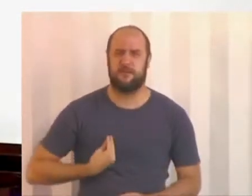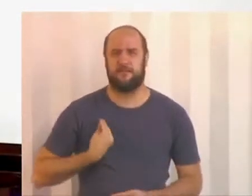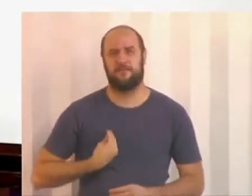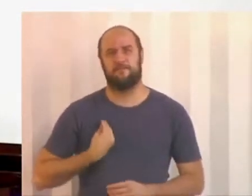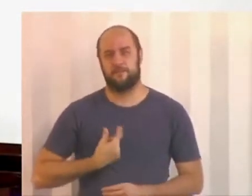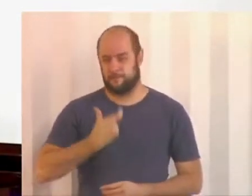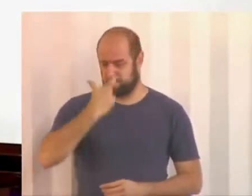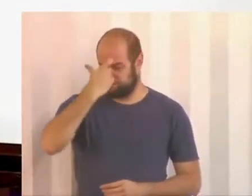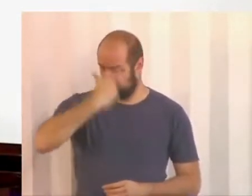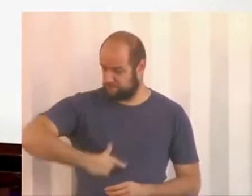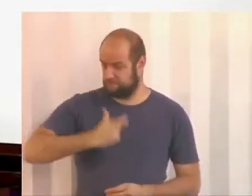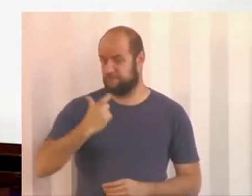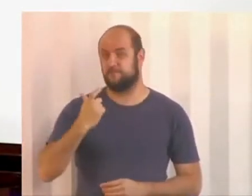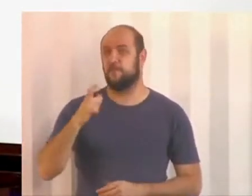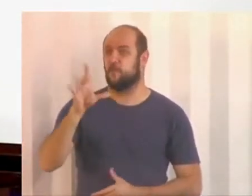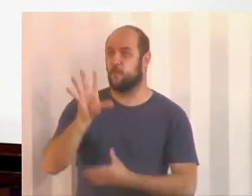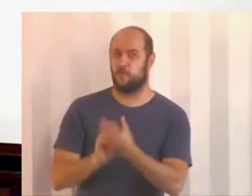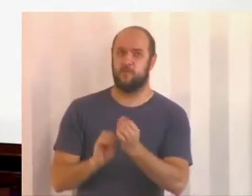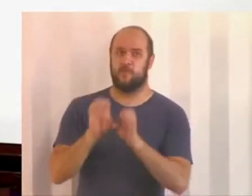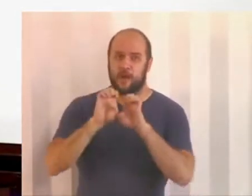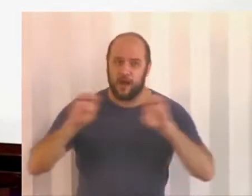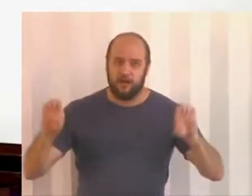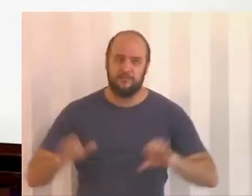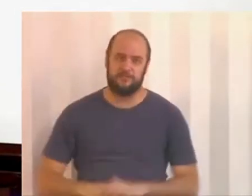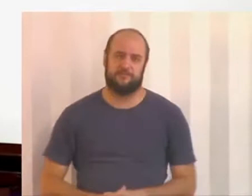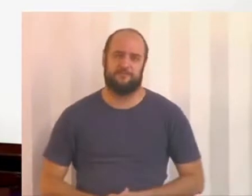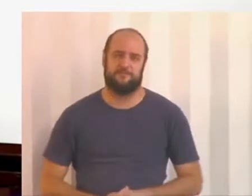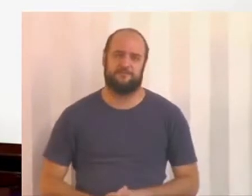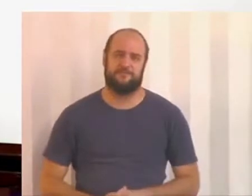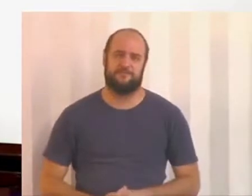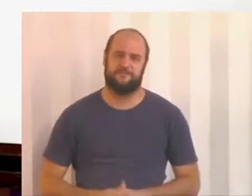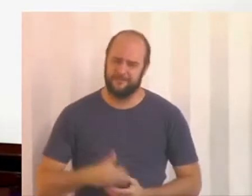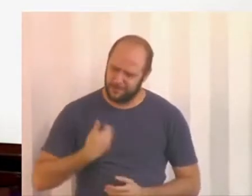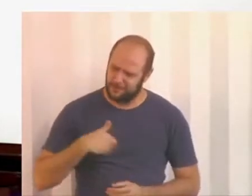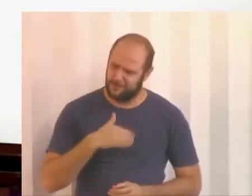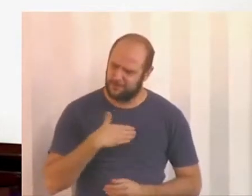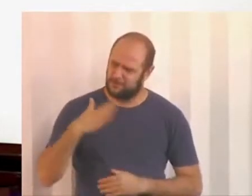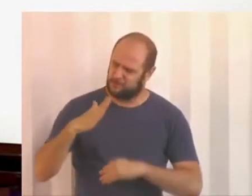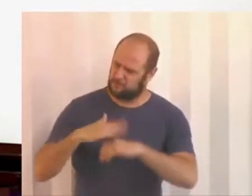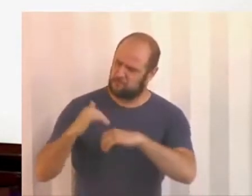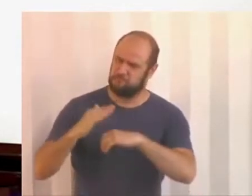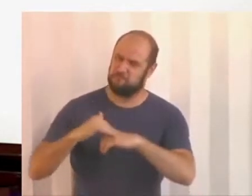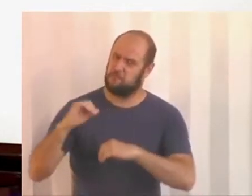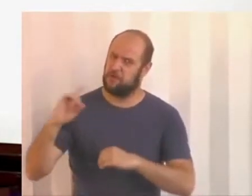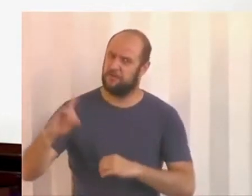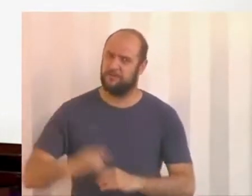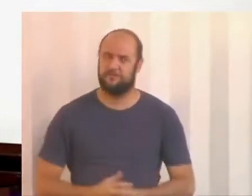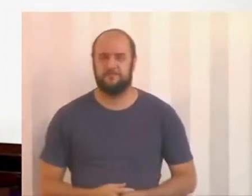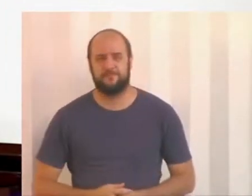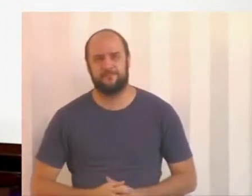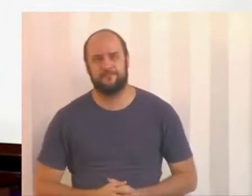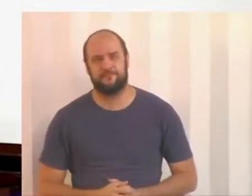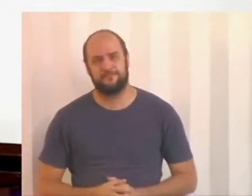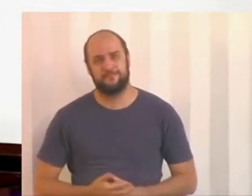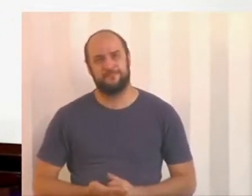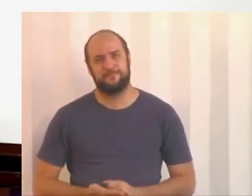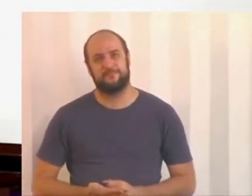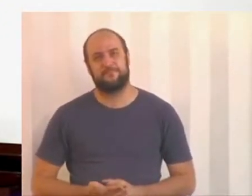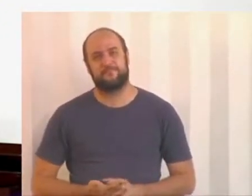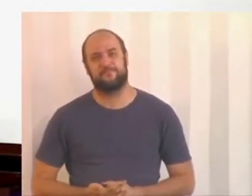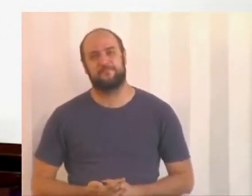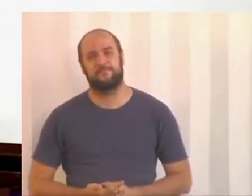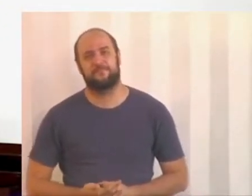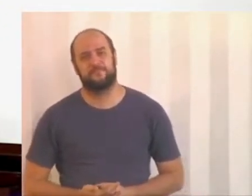esse modo digno do Evangelho a qual nós fomos chamados. E mais um pilar